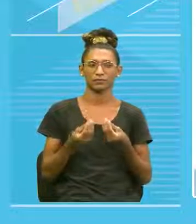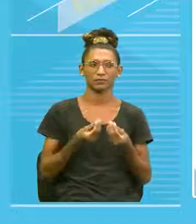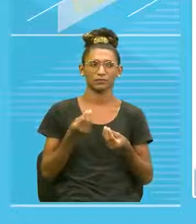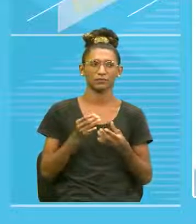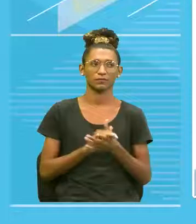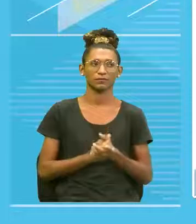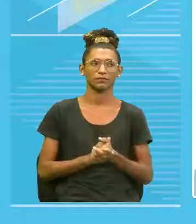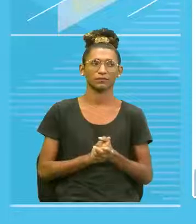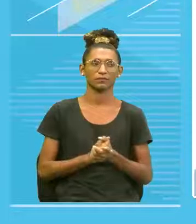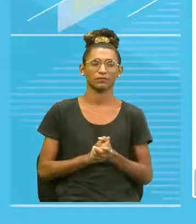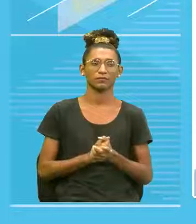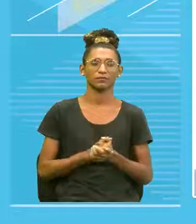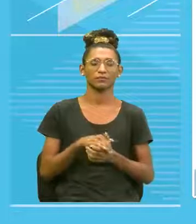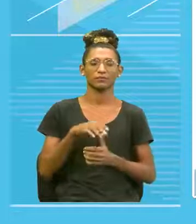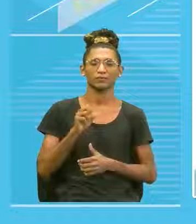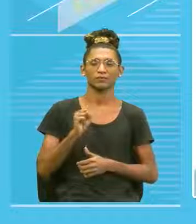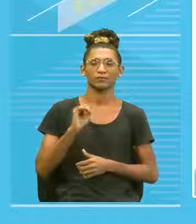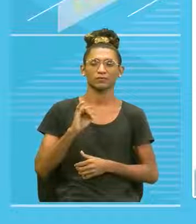as Siderúrgicas